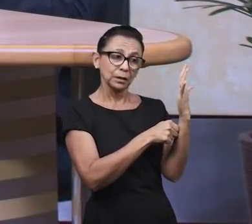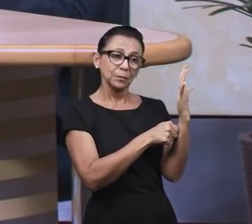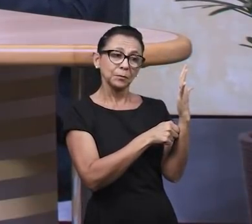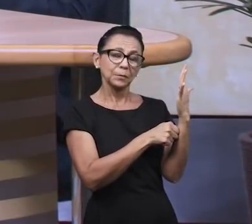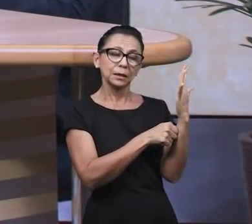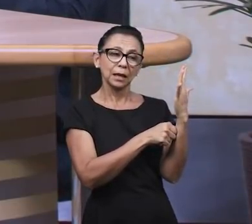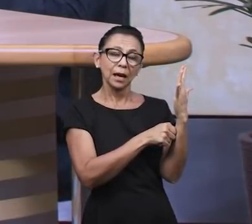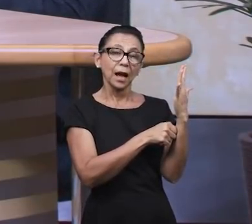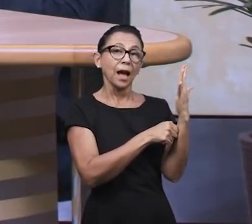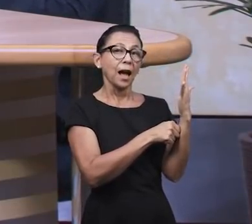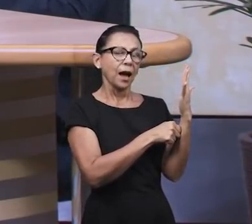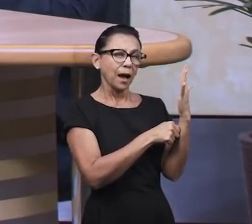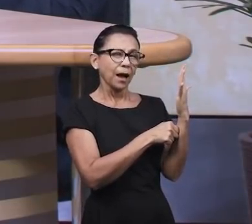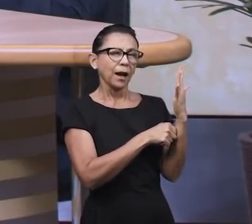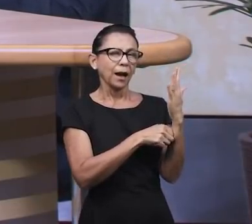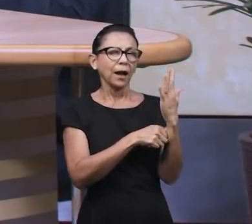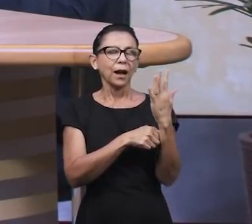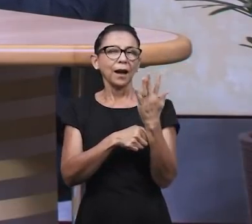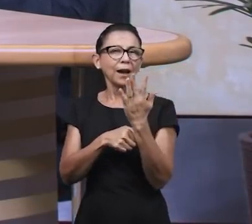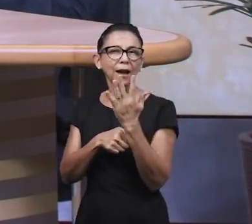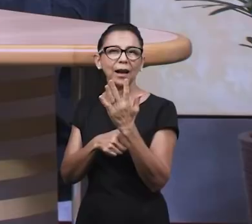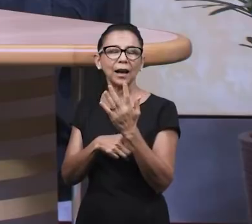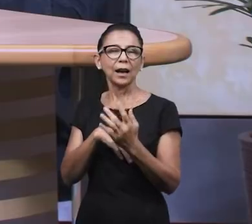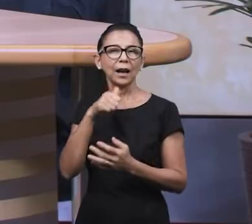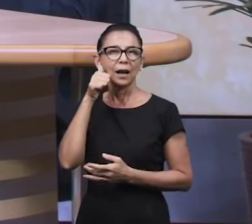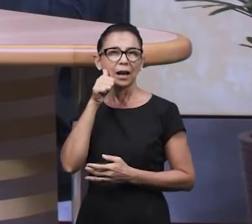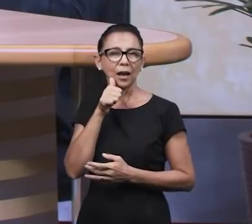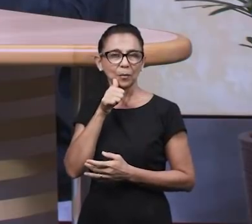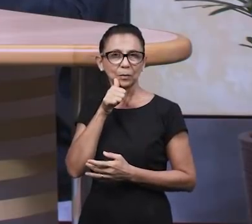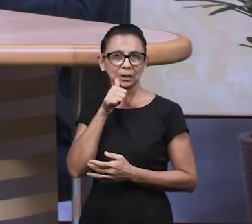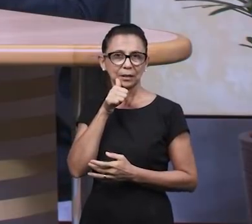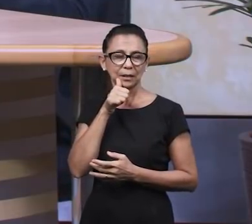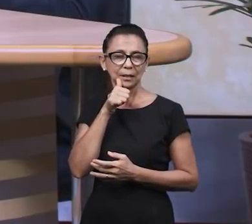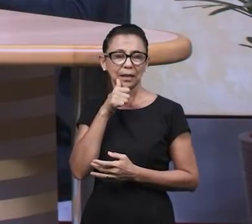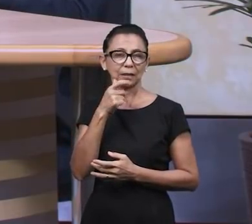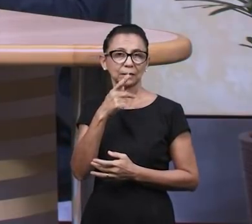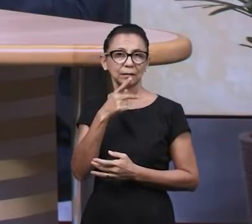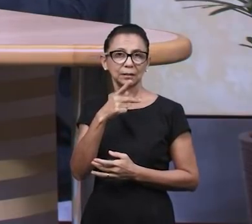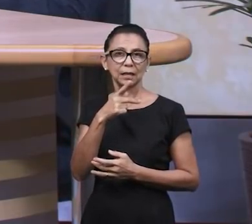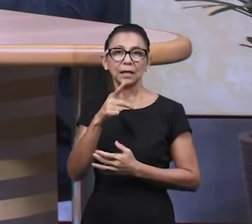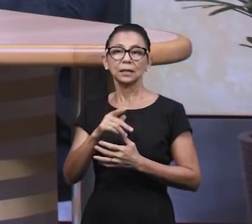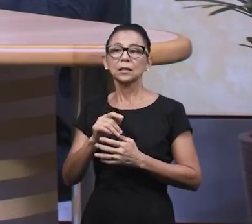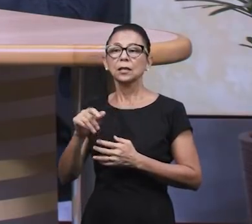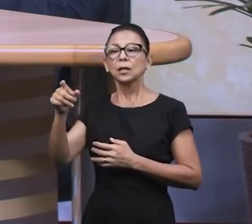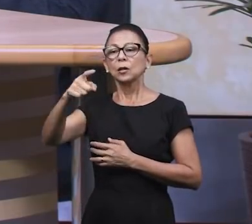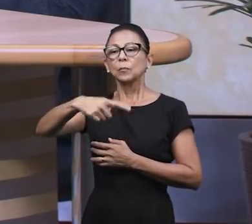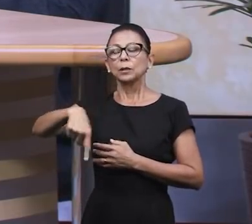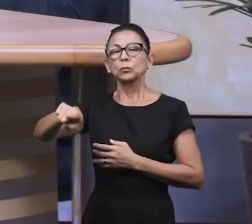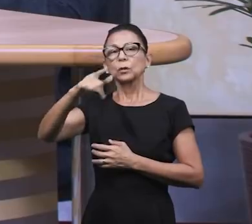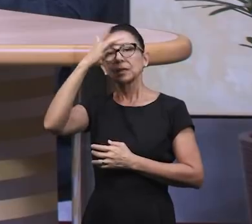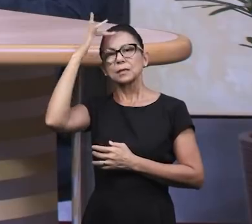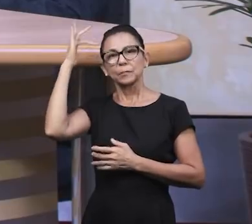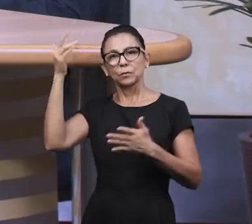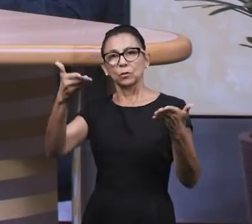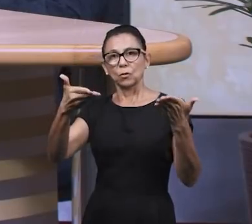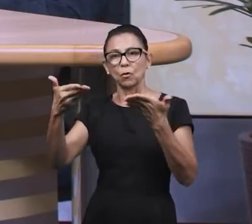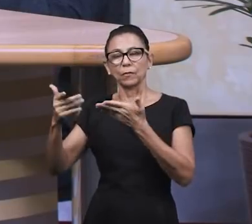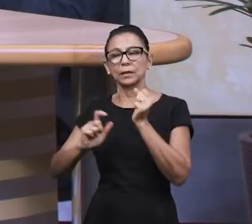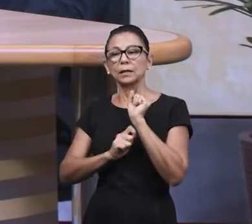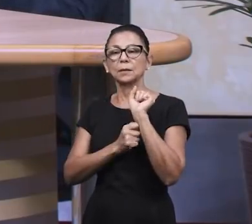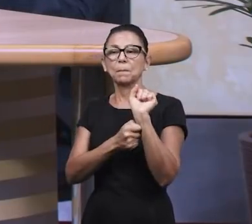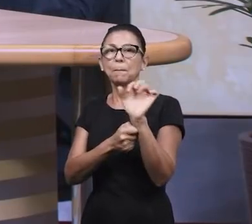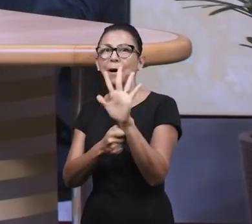então declarou para eles, para os convidados, porque ele tinha dito o seguinte, que se eles conseguissem decifrar aquele enigma, ele